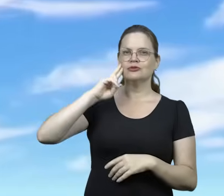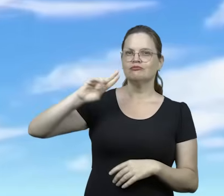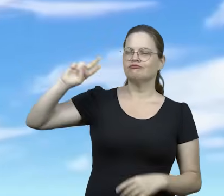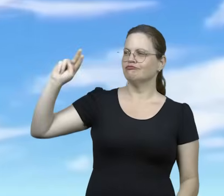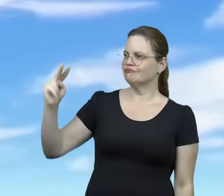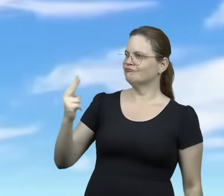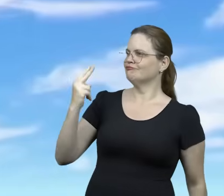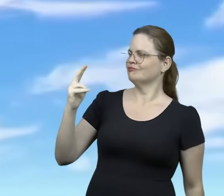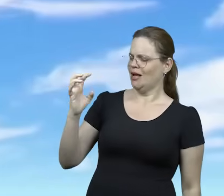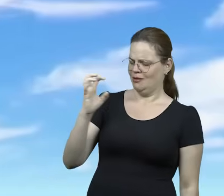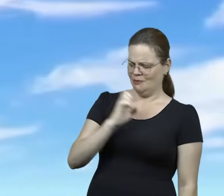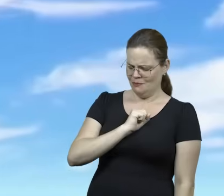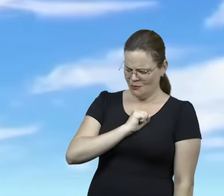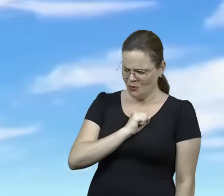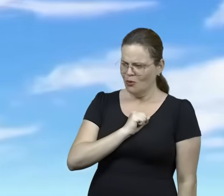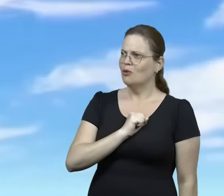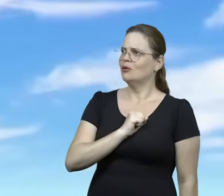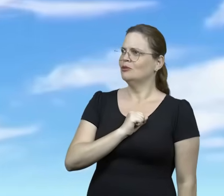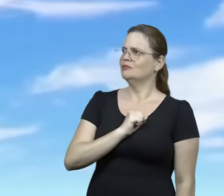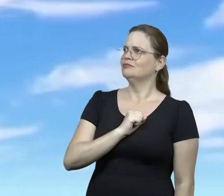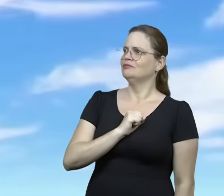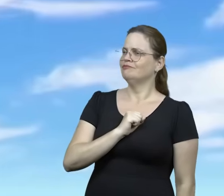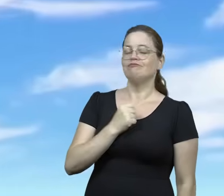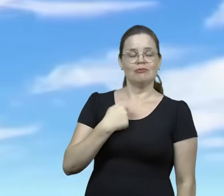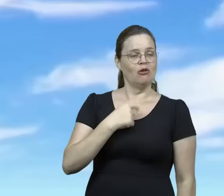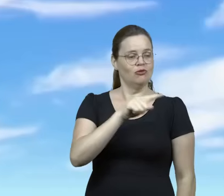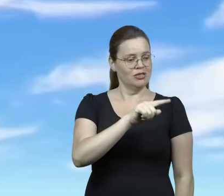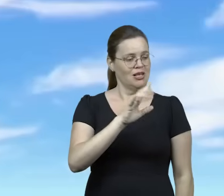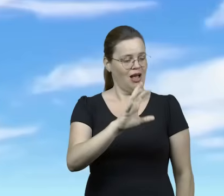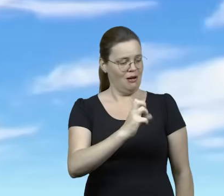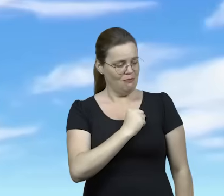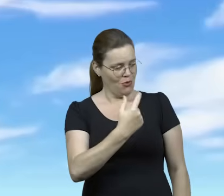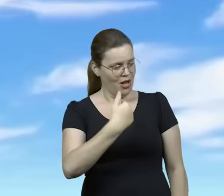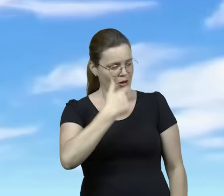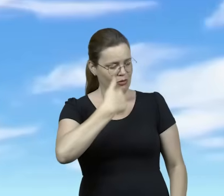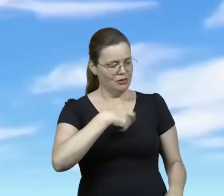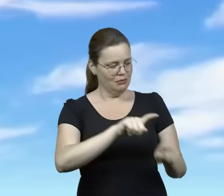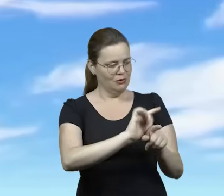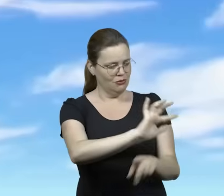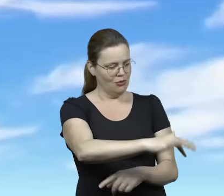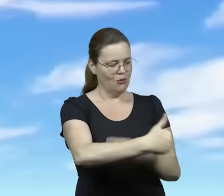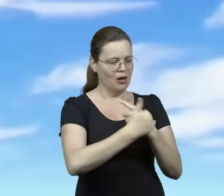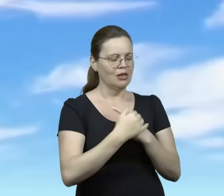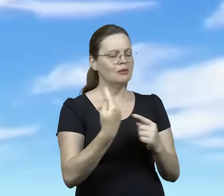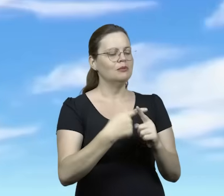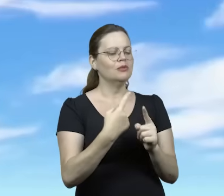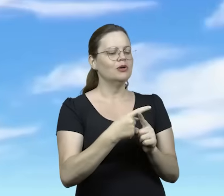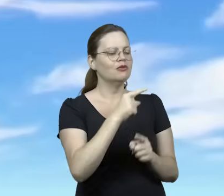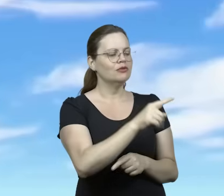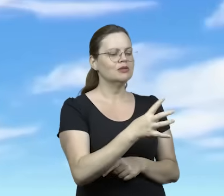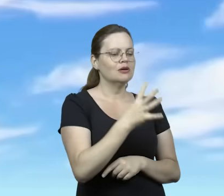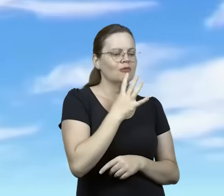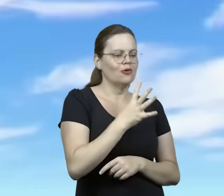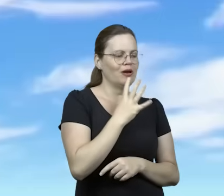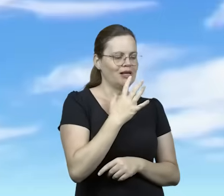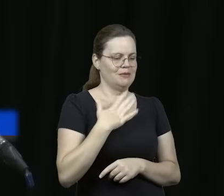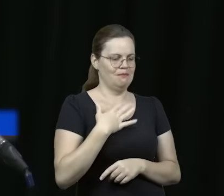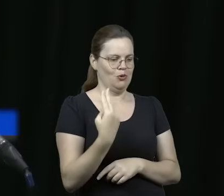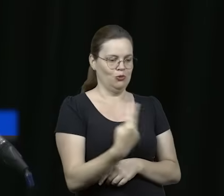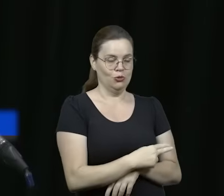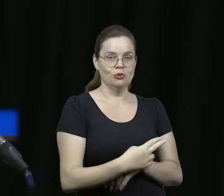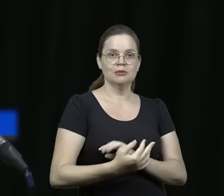também eu o livrarei. Pô-lo-ei num alto retiro porque conheceu o meu